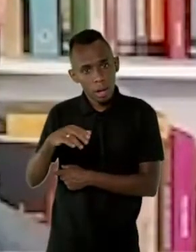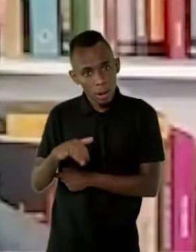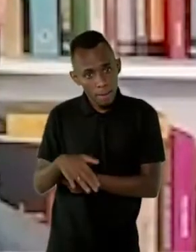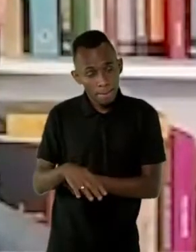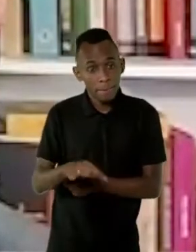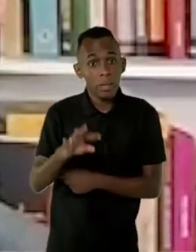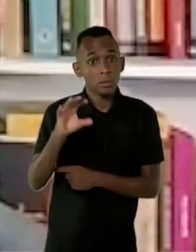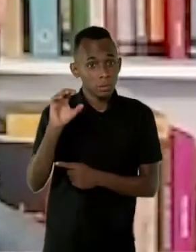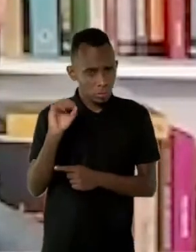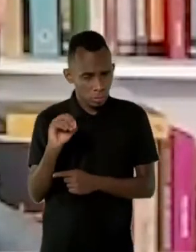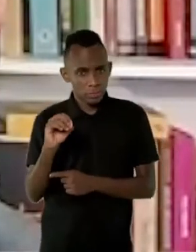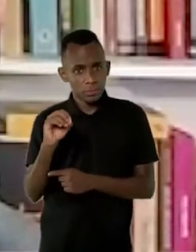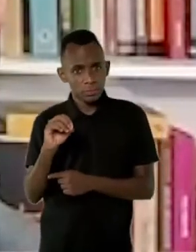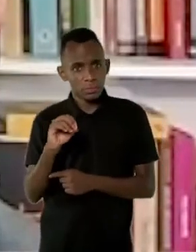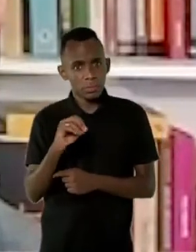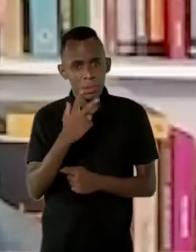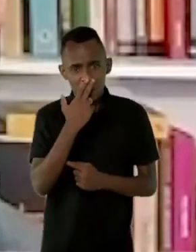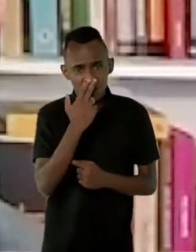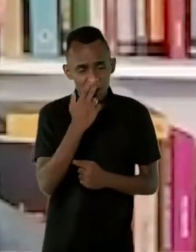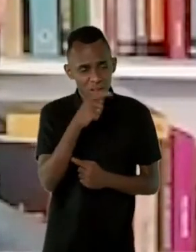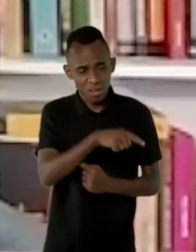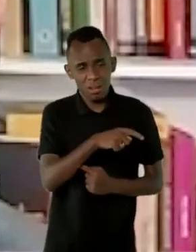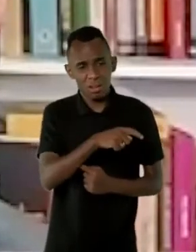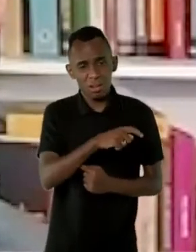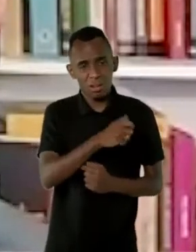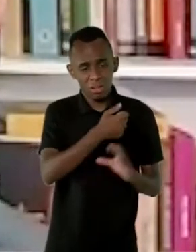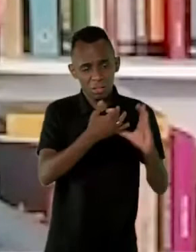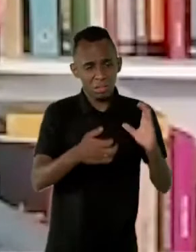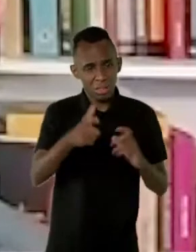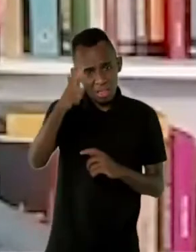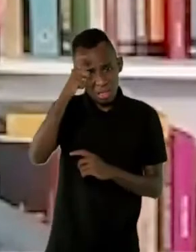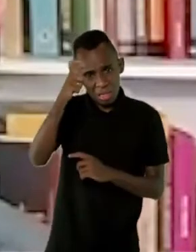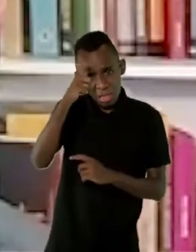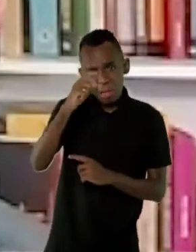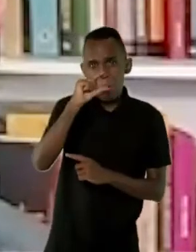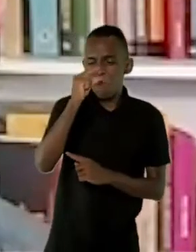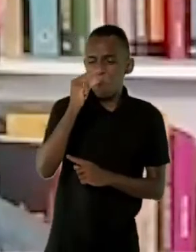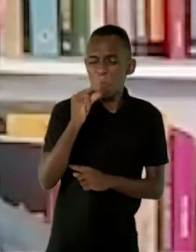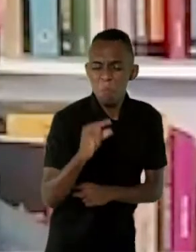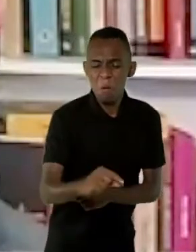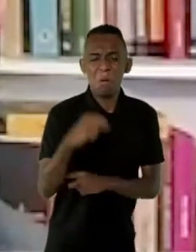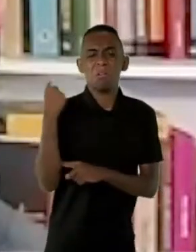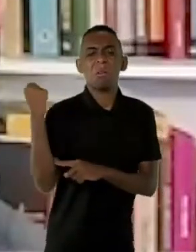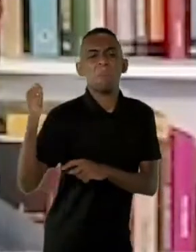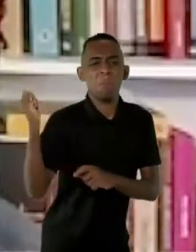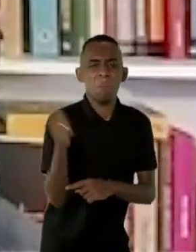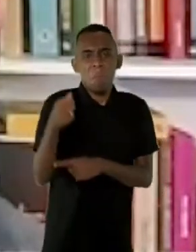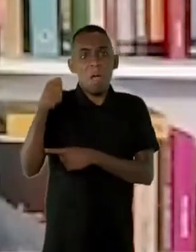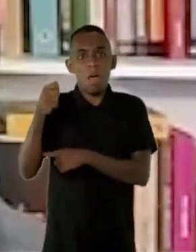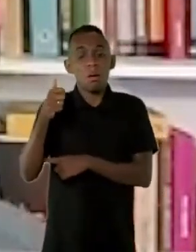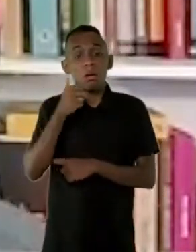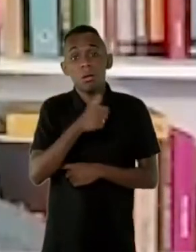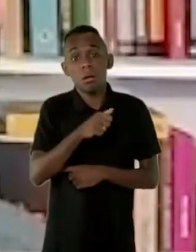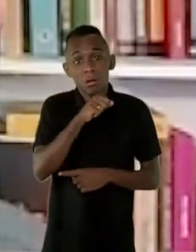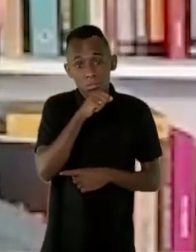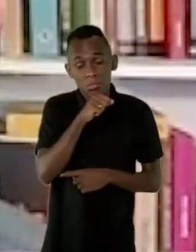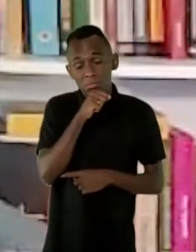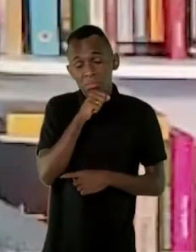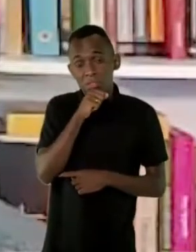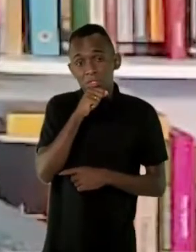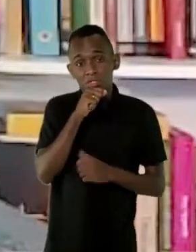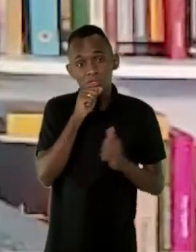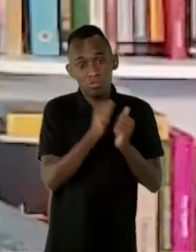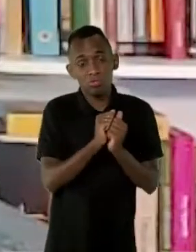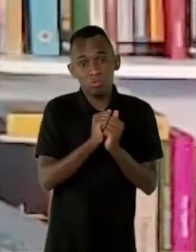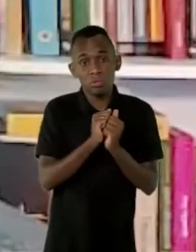tida como a Carolina Diaba, né? Uma bruxa, né? Foi identificada dessa maneira. E ele e a mãe, então, vão